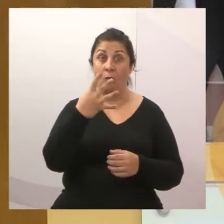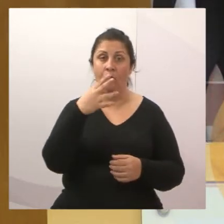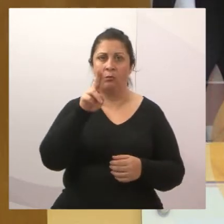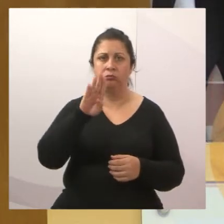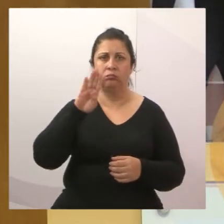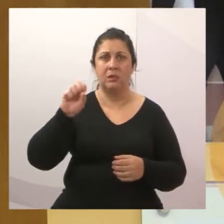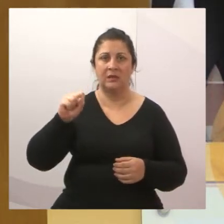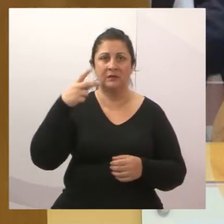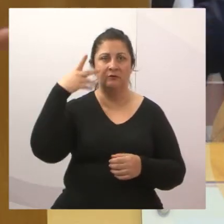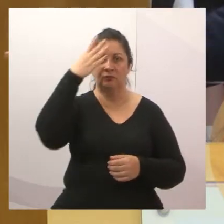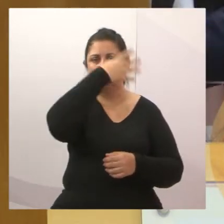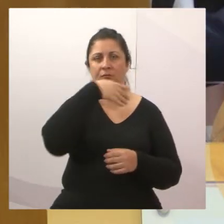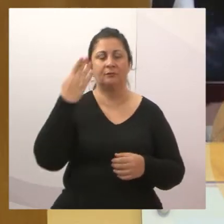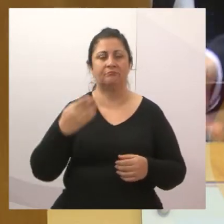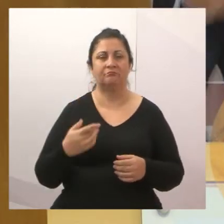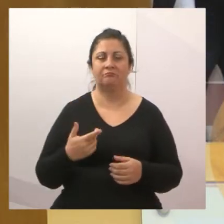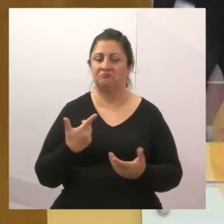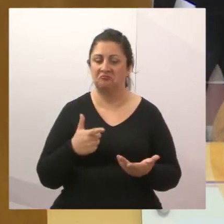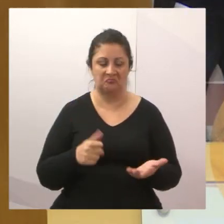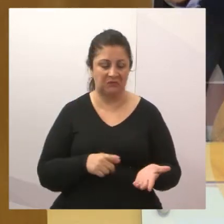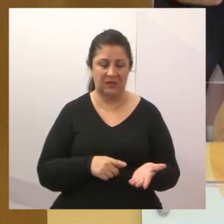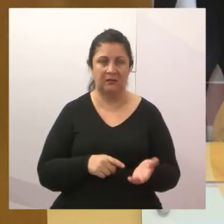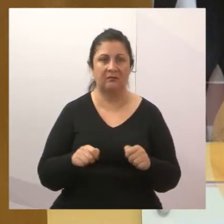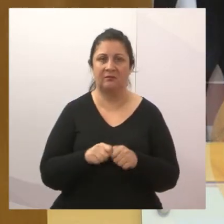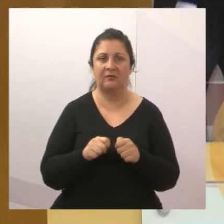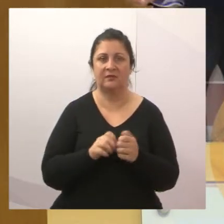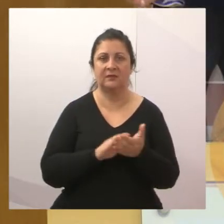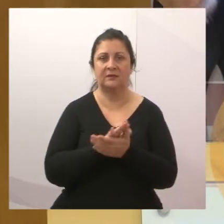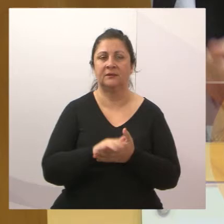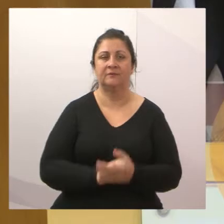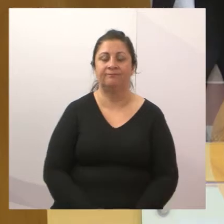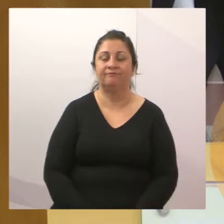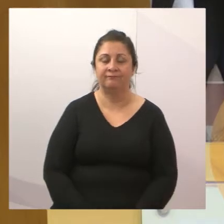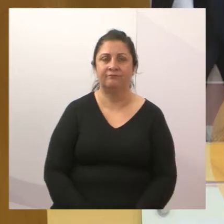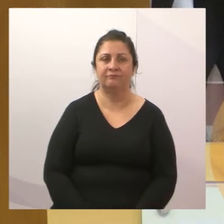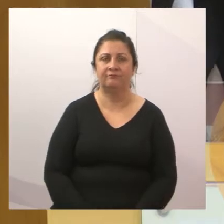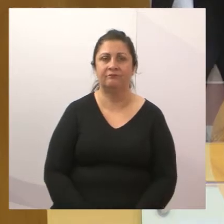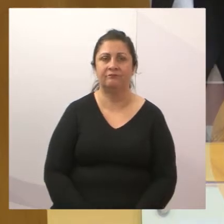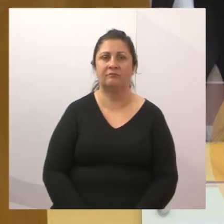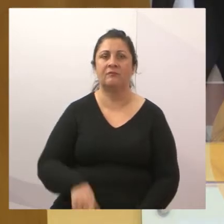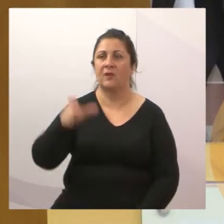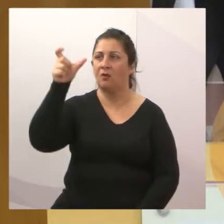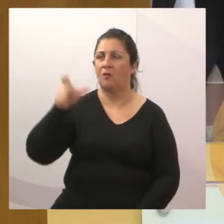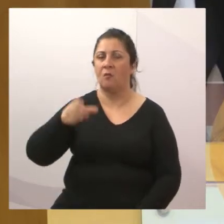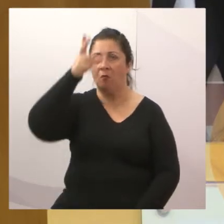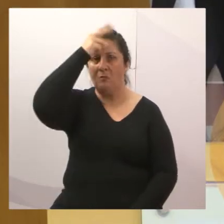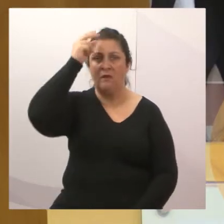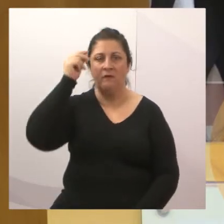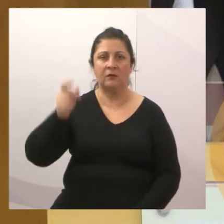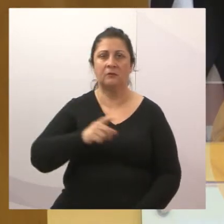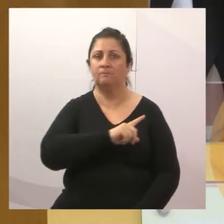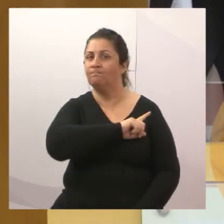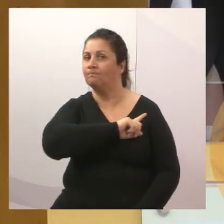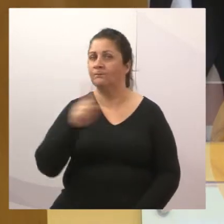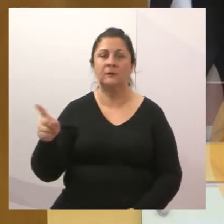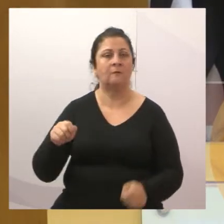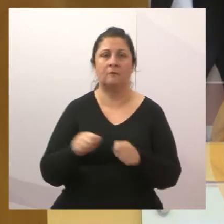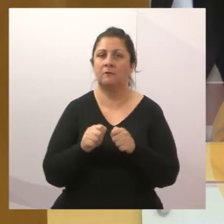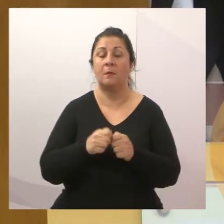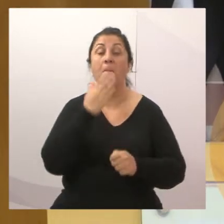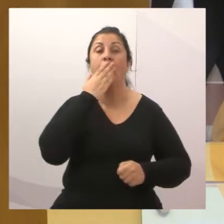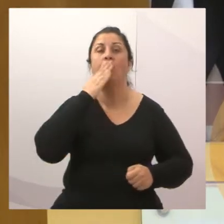horas no município, não está no orçamento. Ou seja, vamos melhorar o português aqui, o prefeito Isaías não vai cumprir